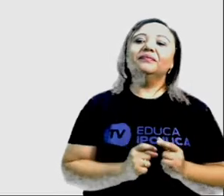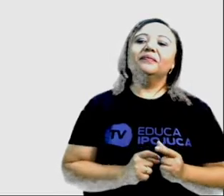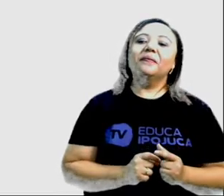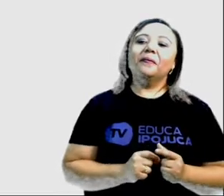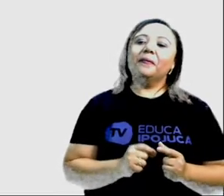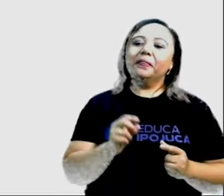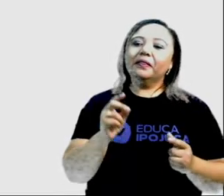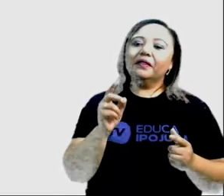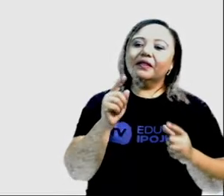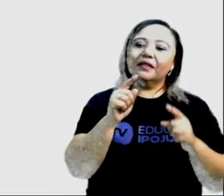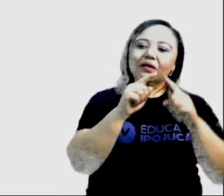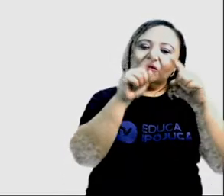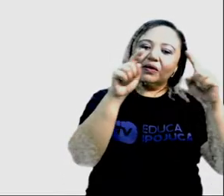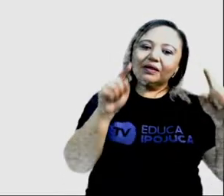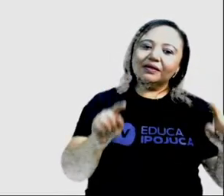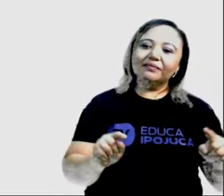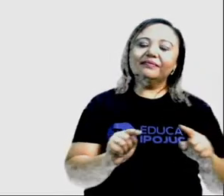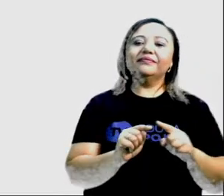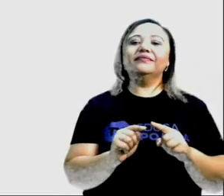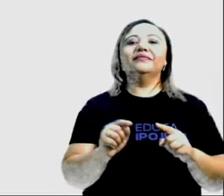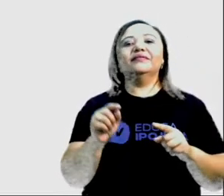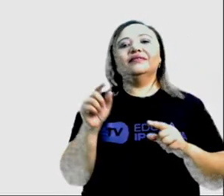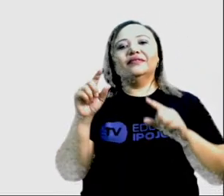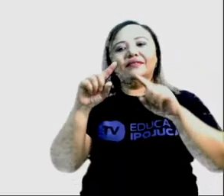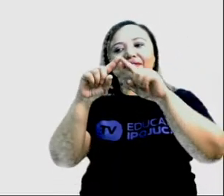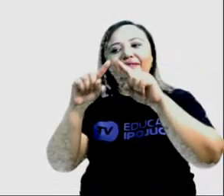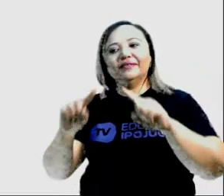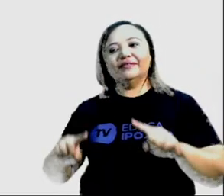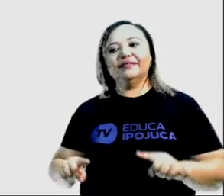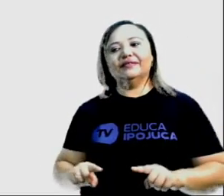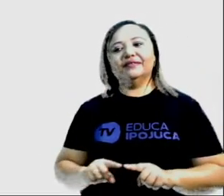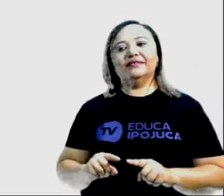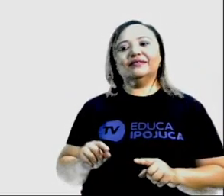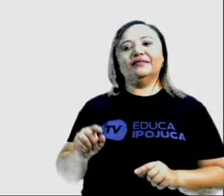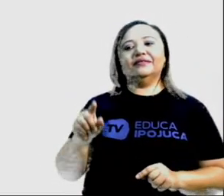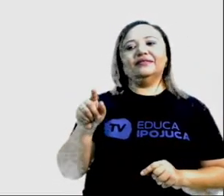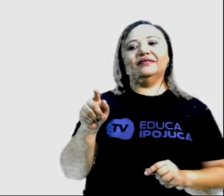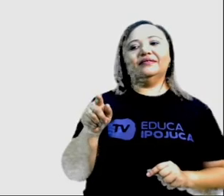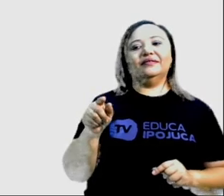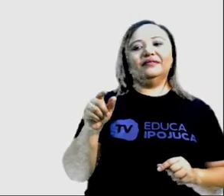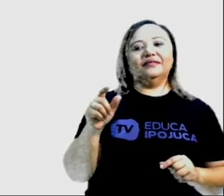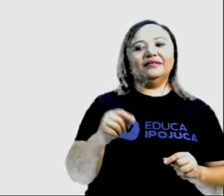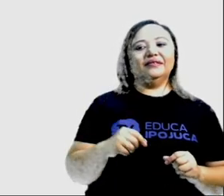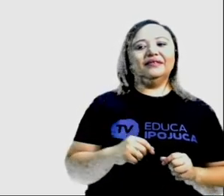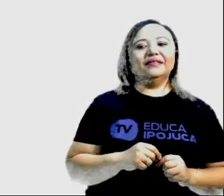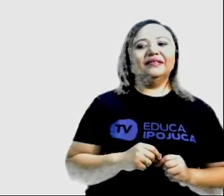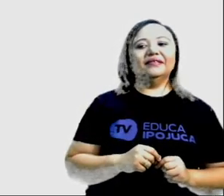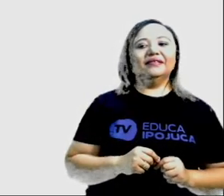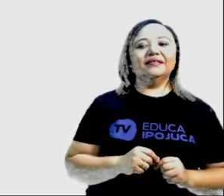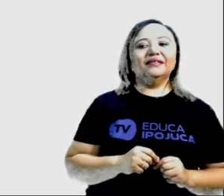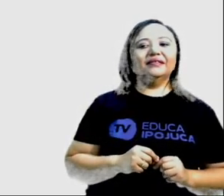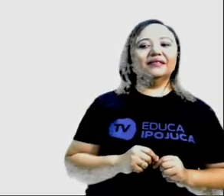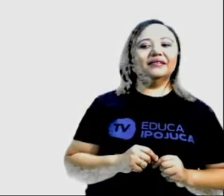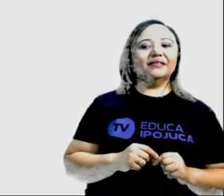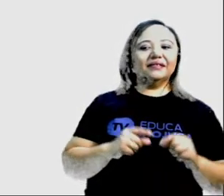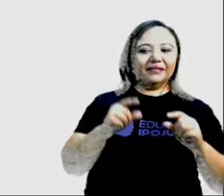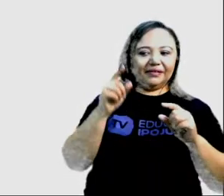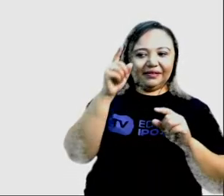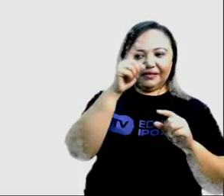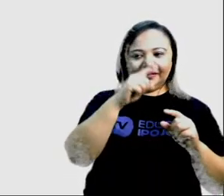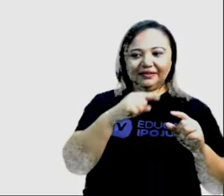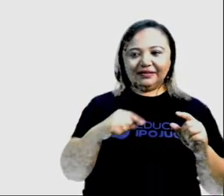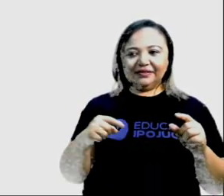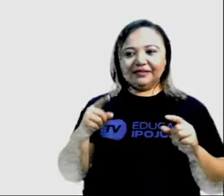Mesma forma, ó. Quadrado, triângulo e o círculo. Só é